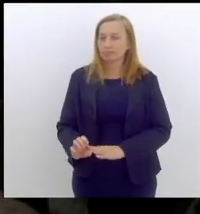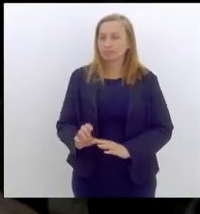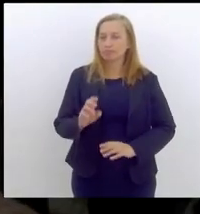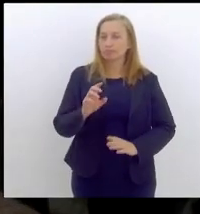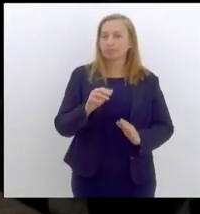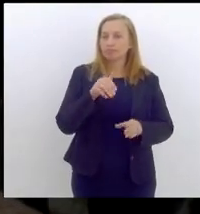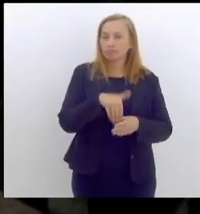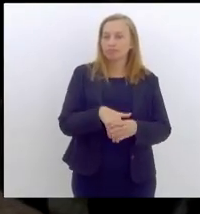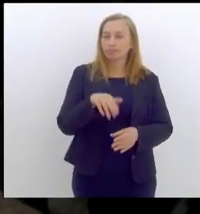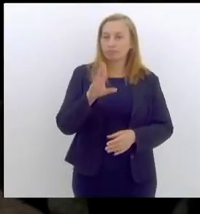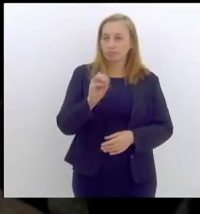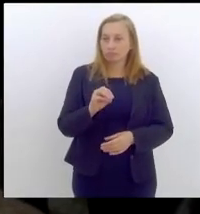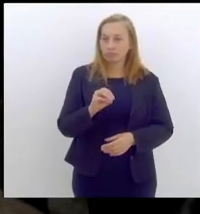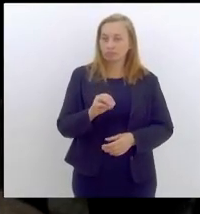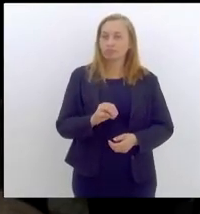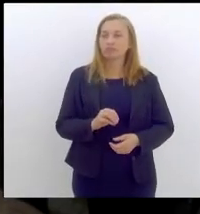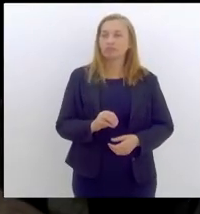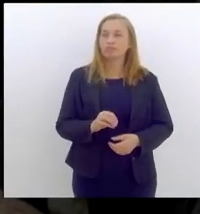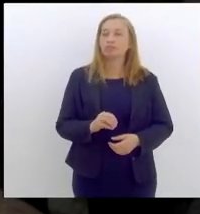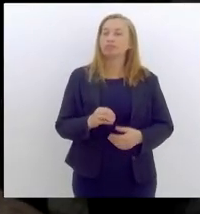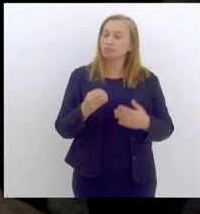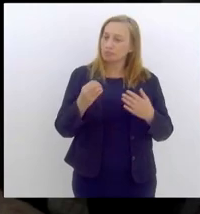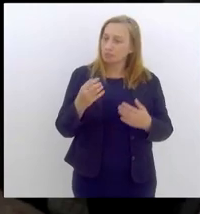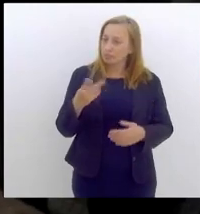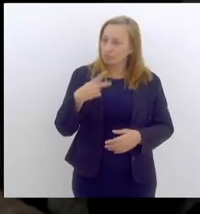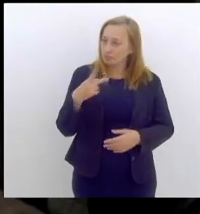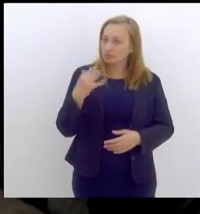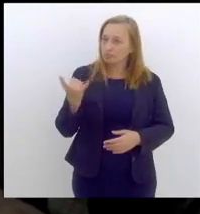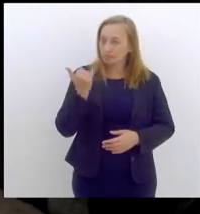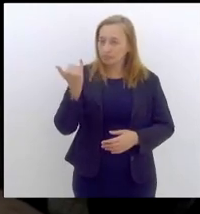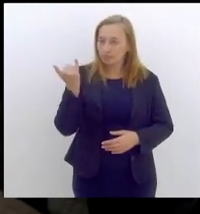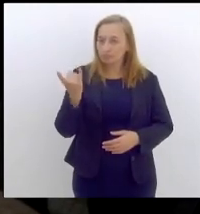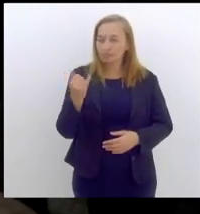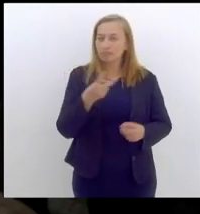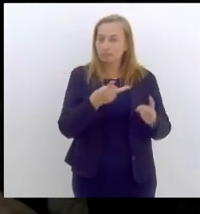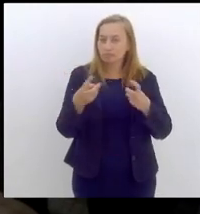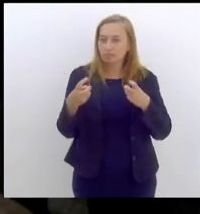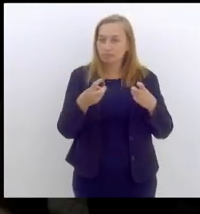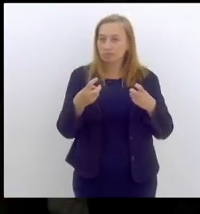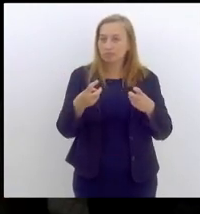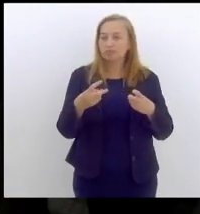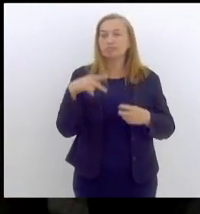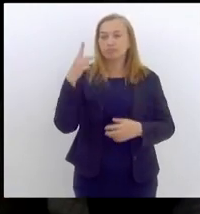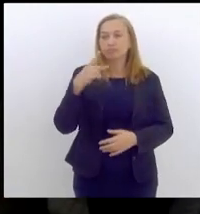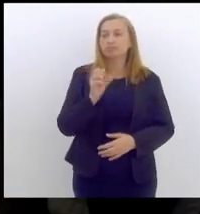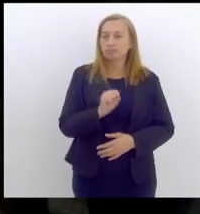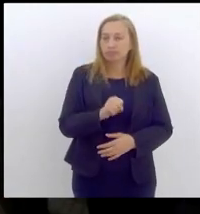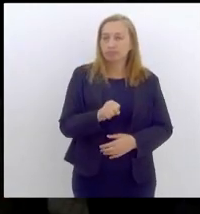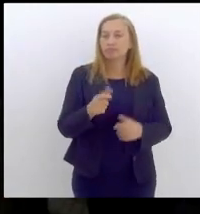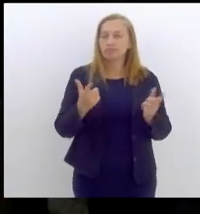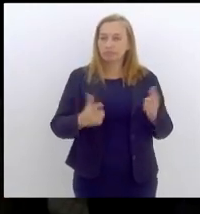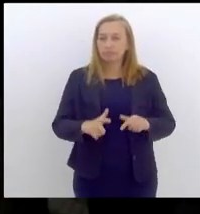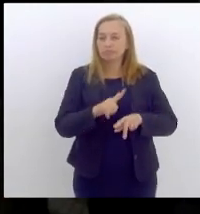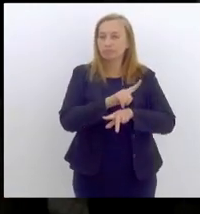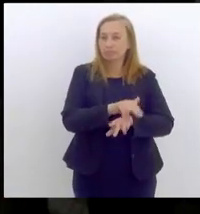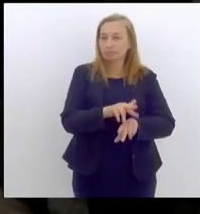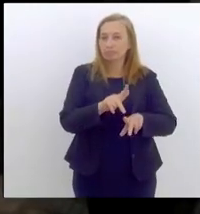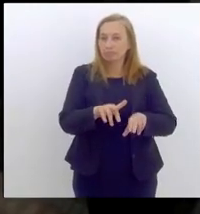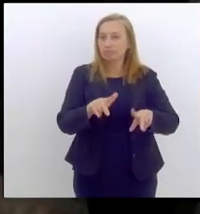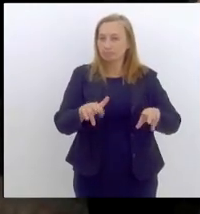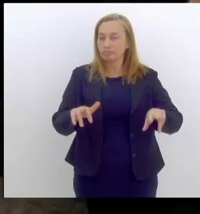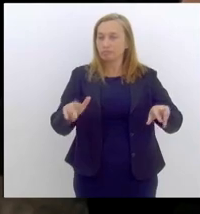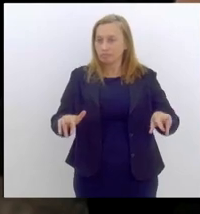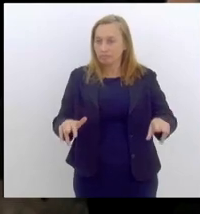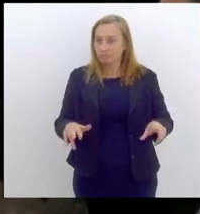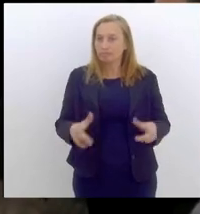votação, mas queria fazer uma consideração importante. Eu percebo que o parlamento é sim o lugar da pluralidade, é sim o